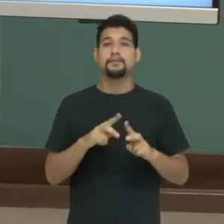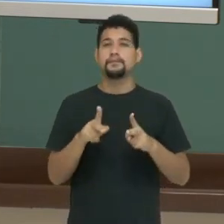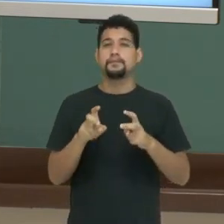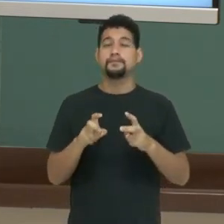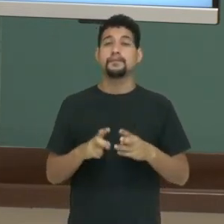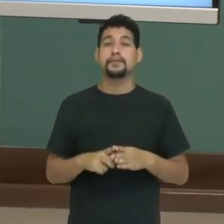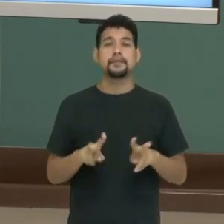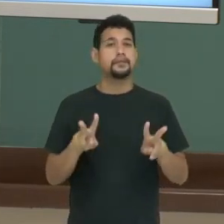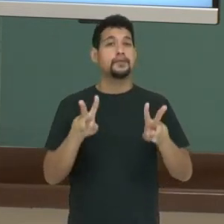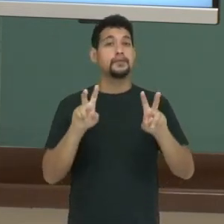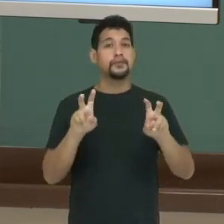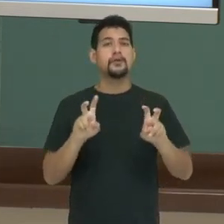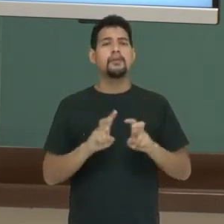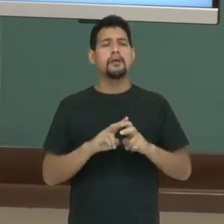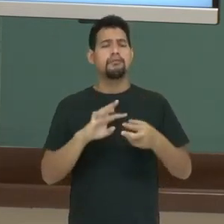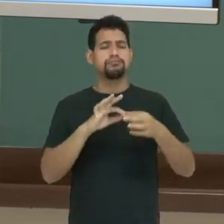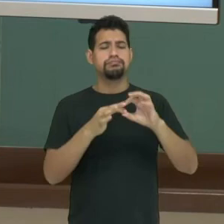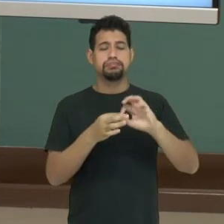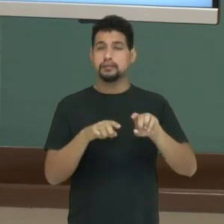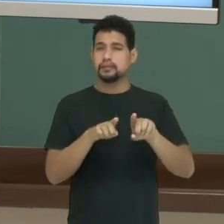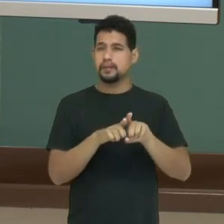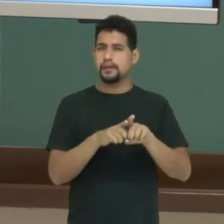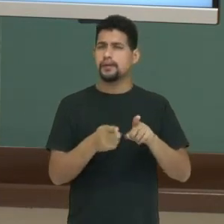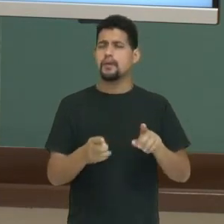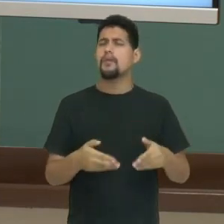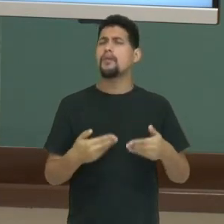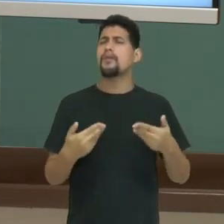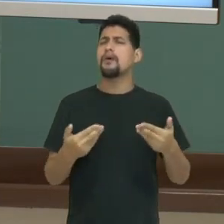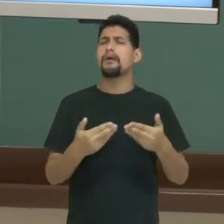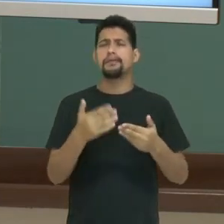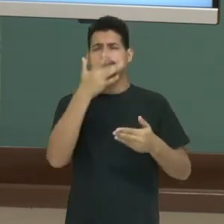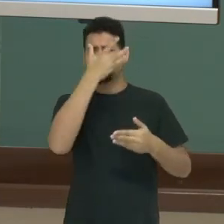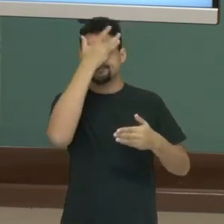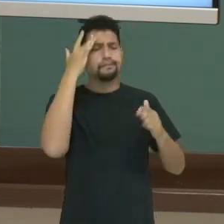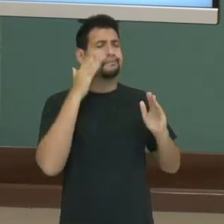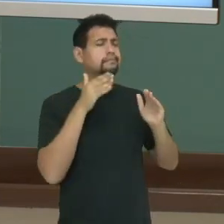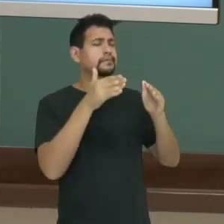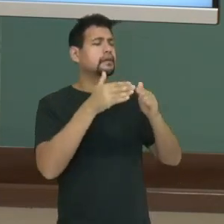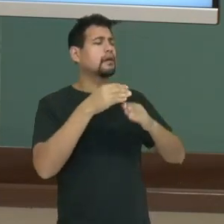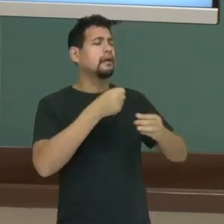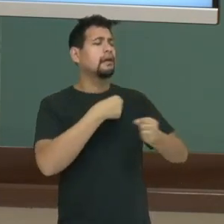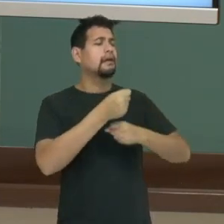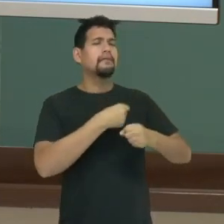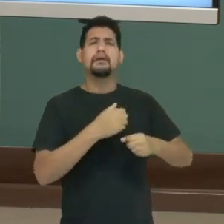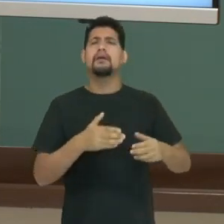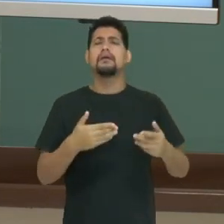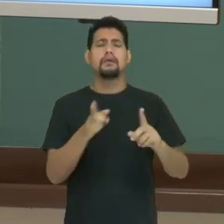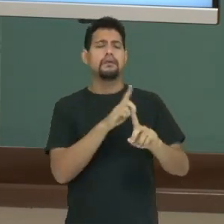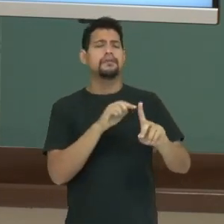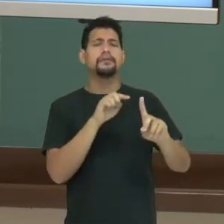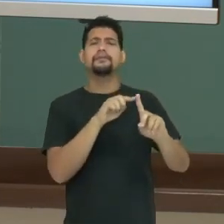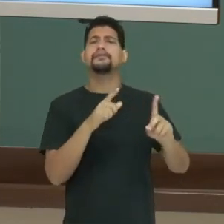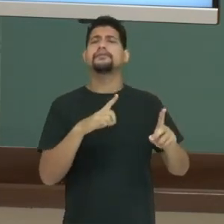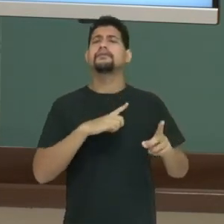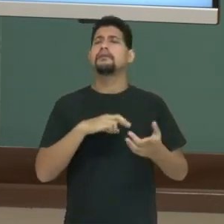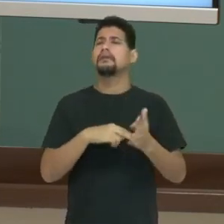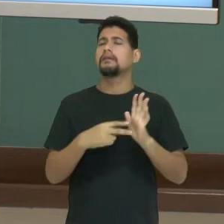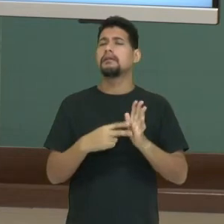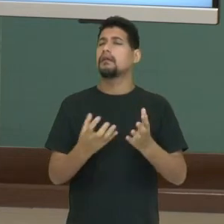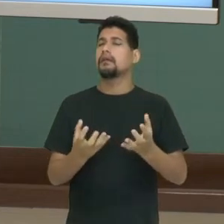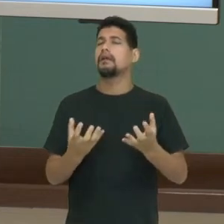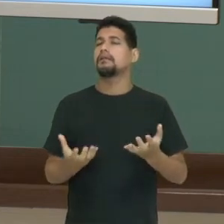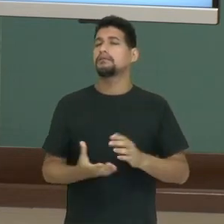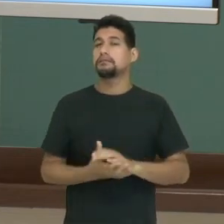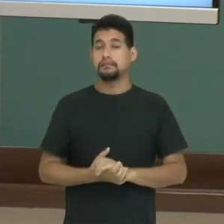Com base na contextualização, qual é o público-alvo da entrevista? Que finalidade é